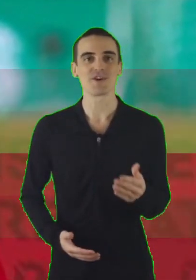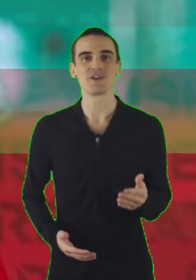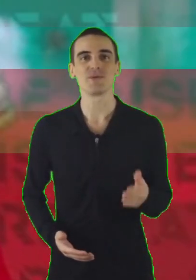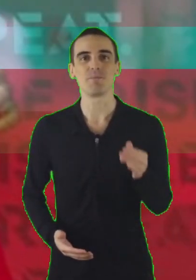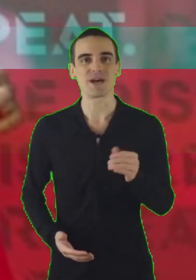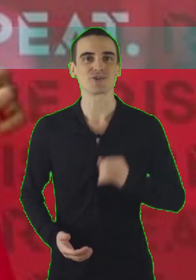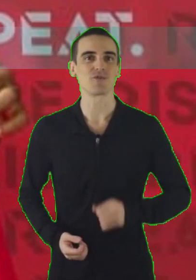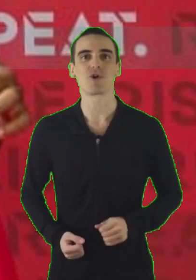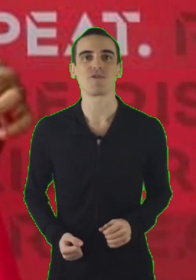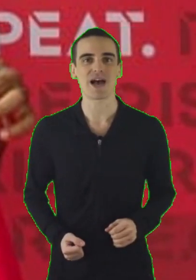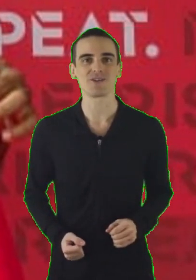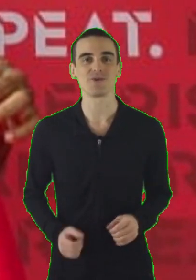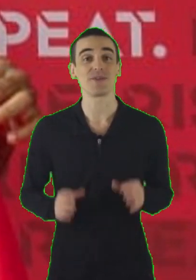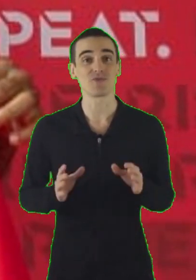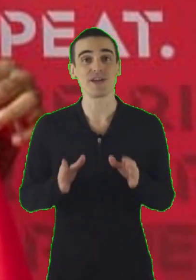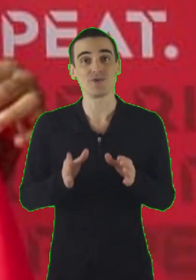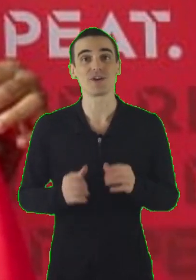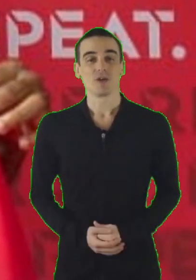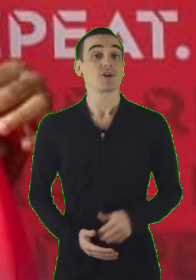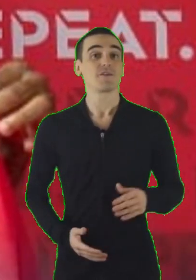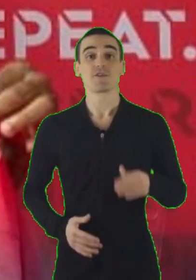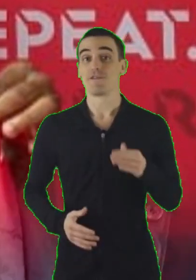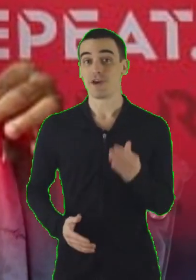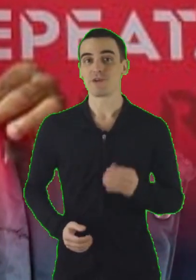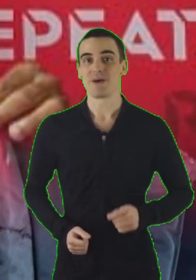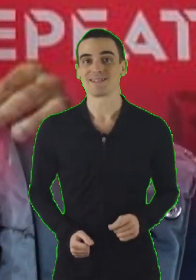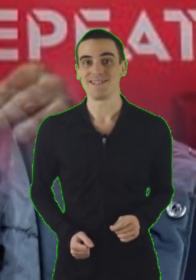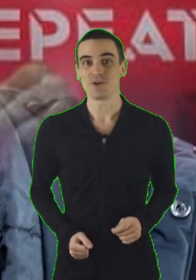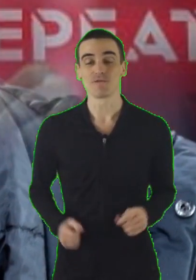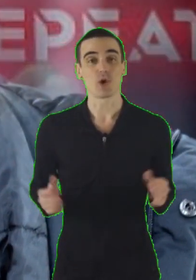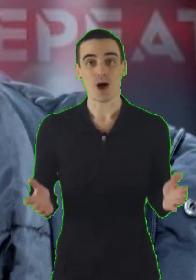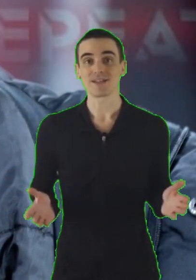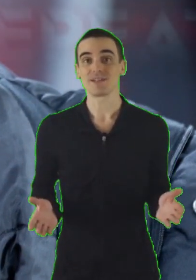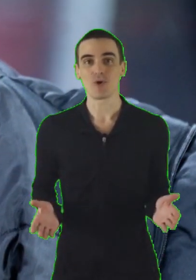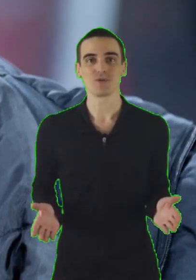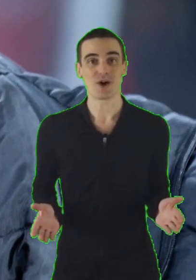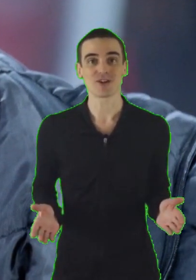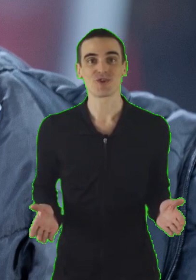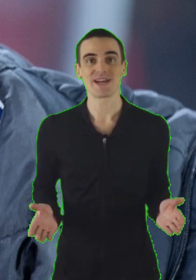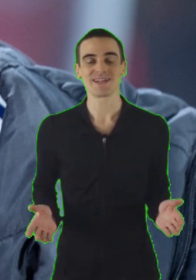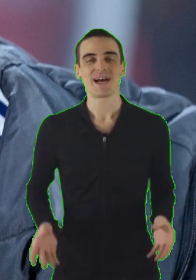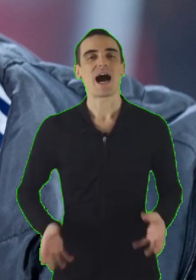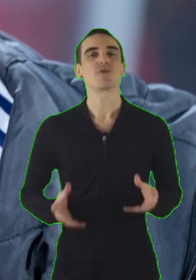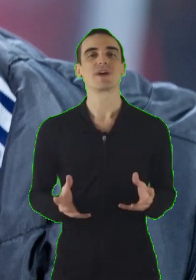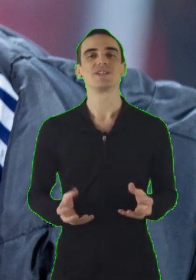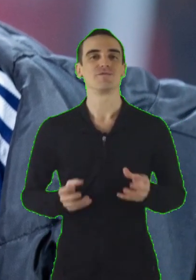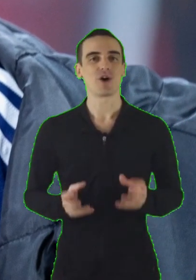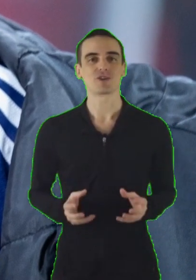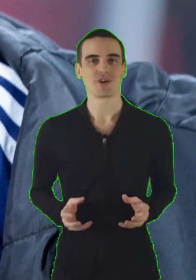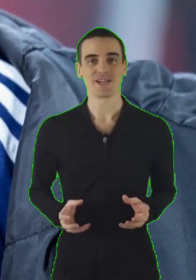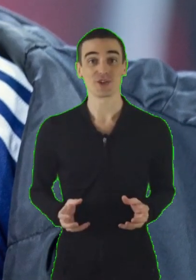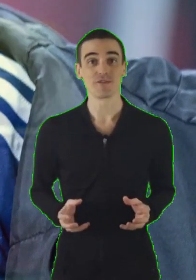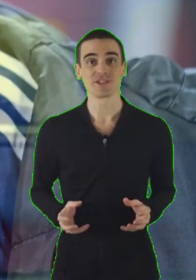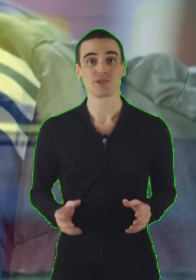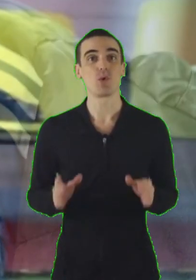como titular. Com a chegada do mercado de transferências e a busca por reforços para a equipe, a diretoria do Cruzeiro identificou em Jean Lucas um